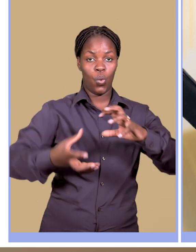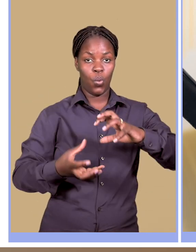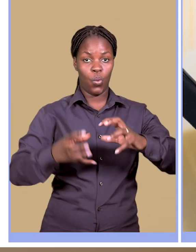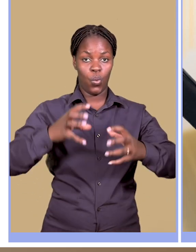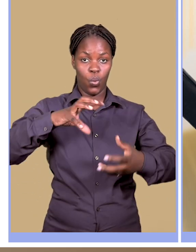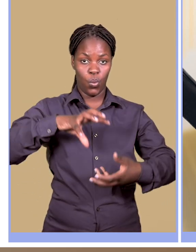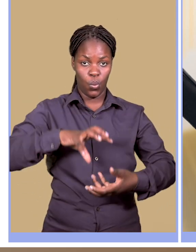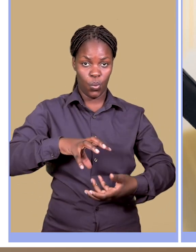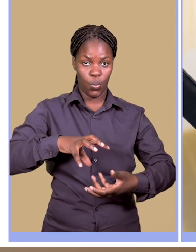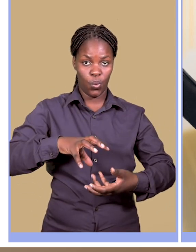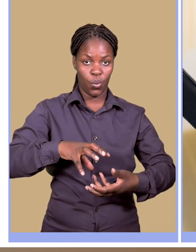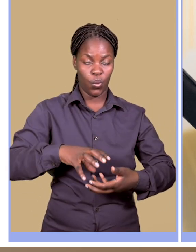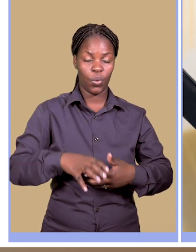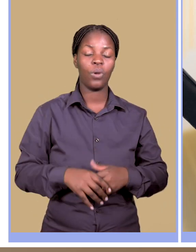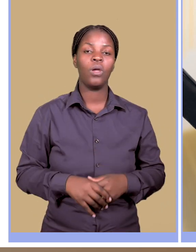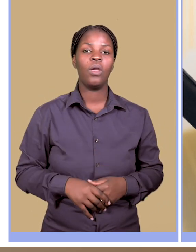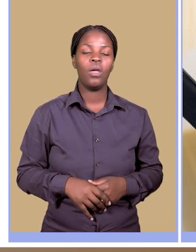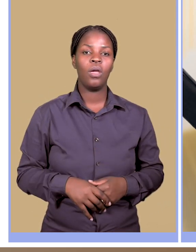Miramar ou por aí em diante